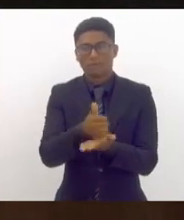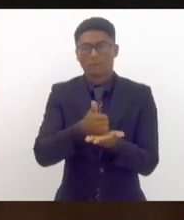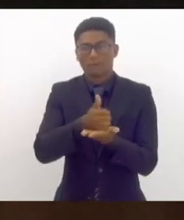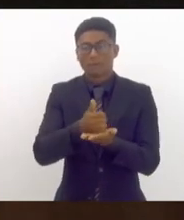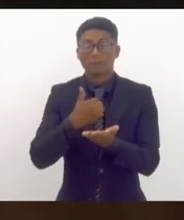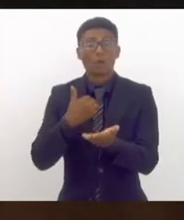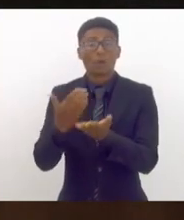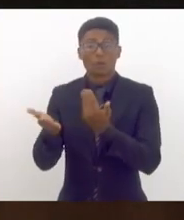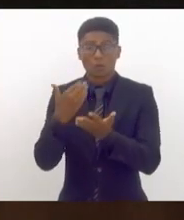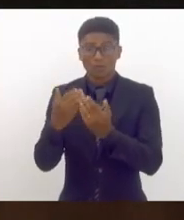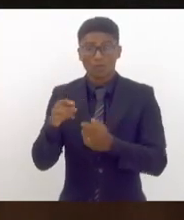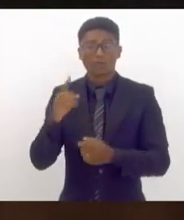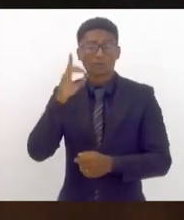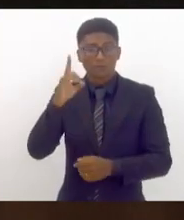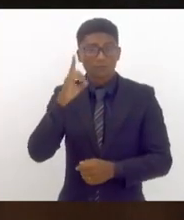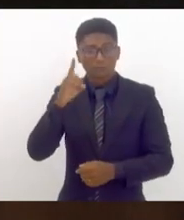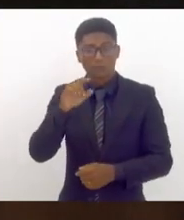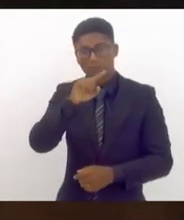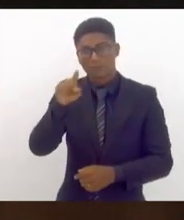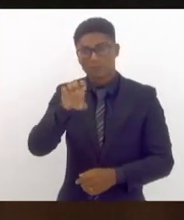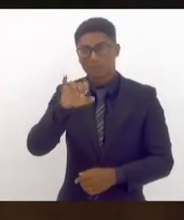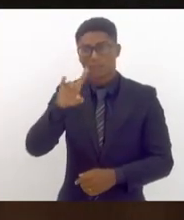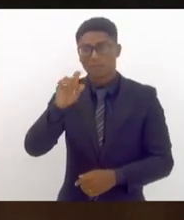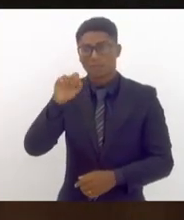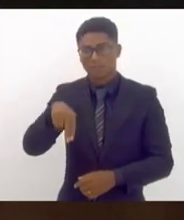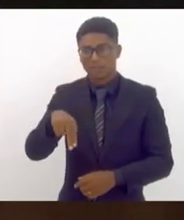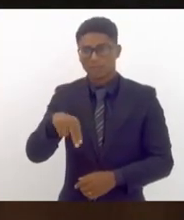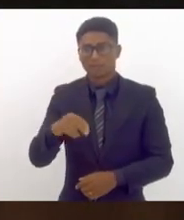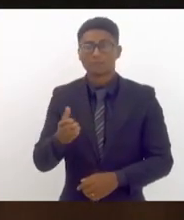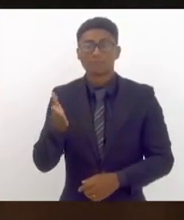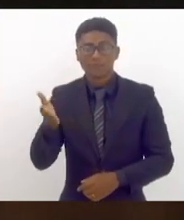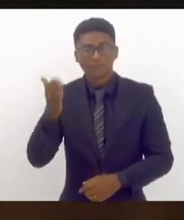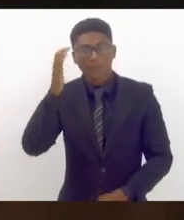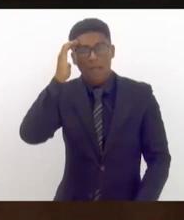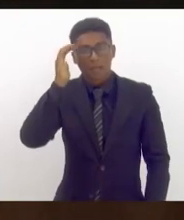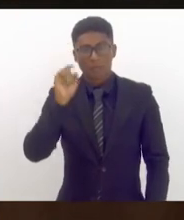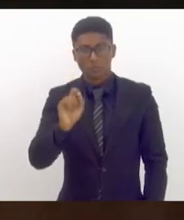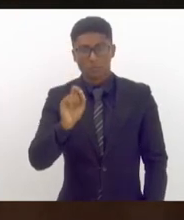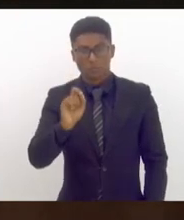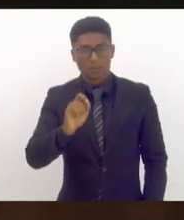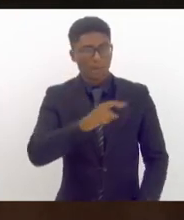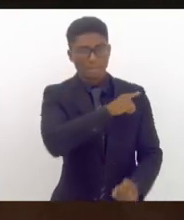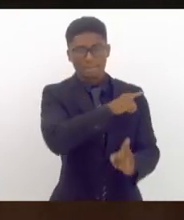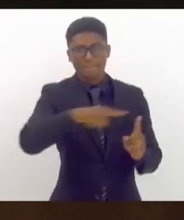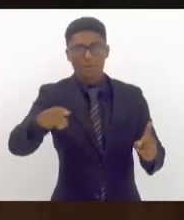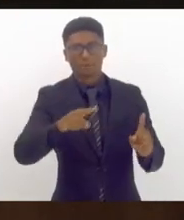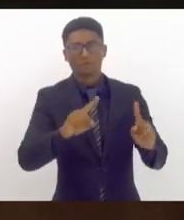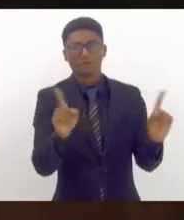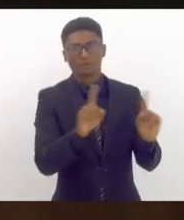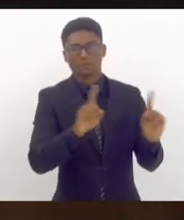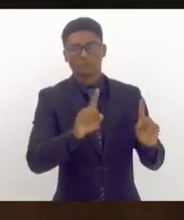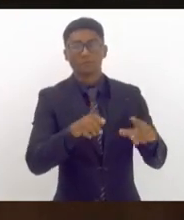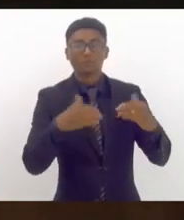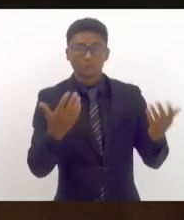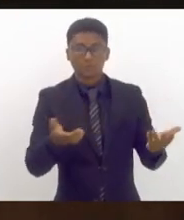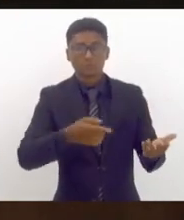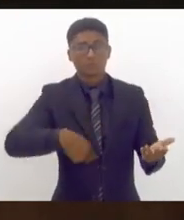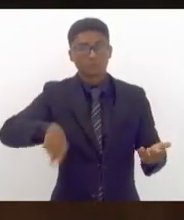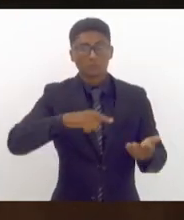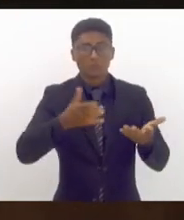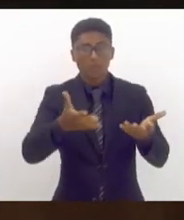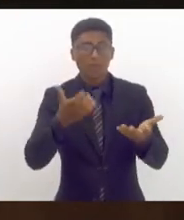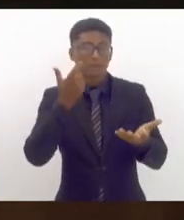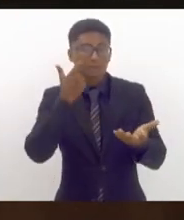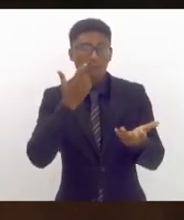Zeidan, ela também entendeu que talvez a sanção não fosse o melhor caminho. Então, a gente quer aqui buscar um entendimento com a casa, de